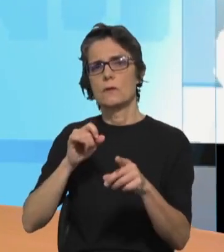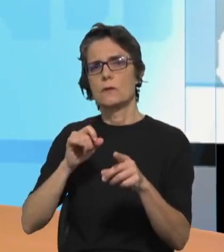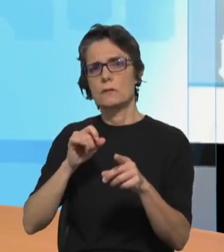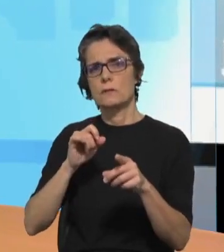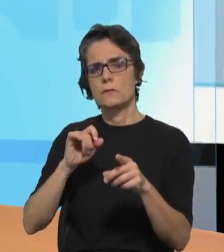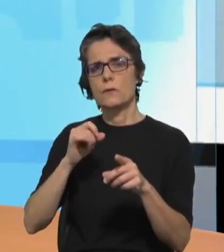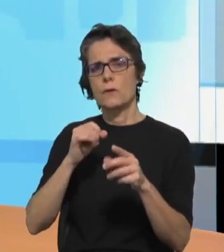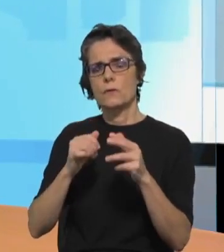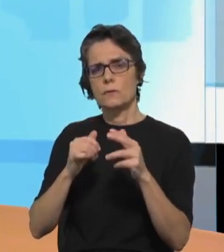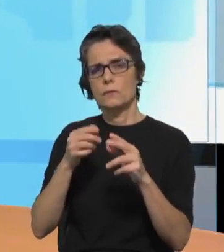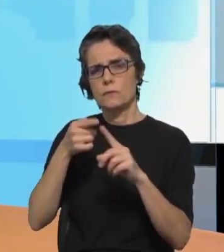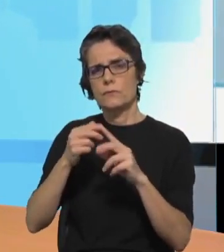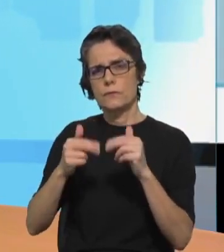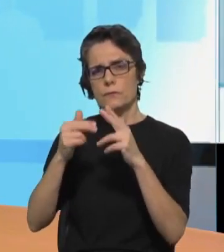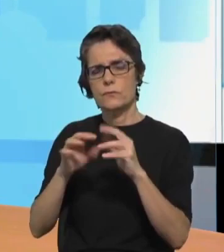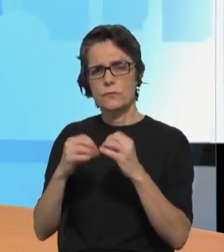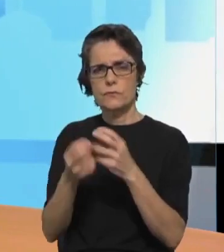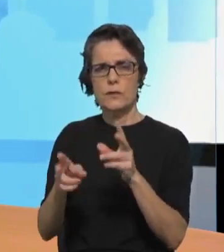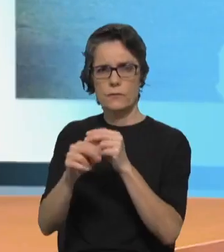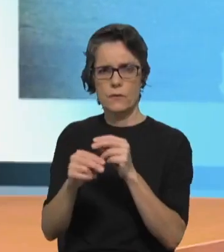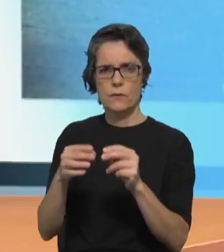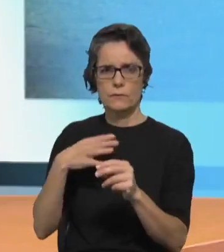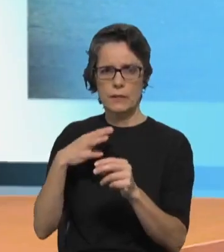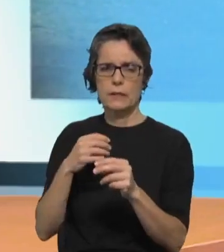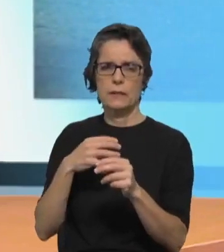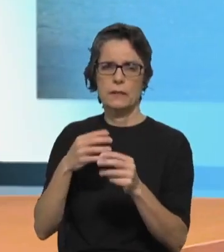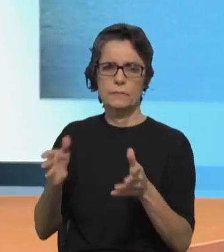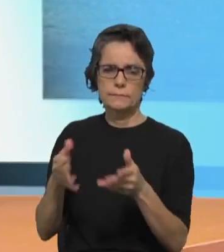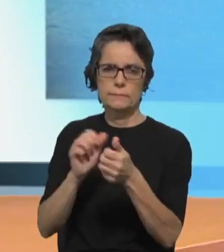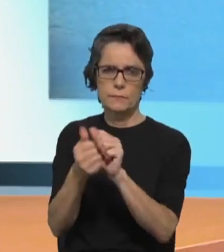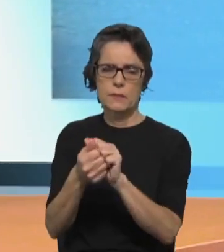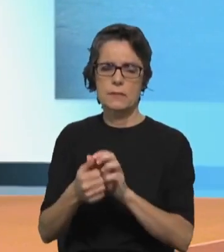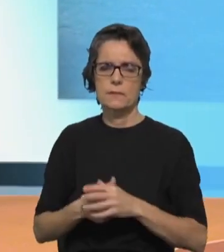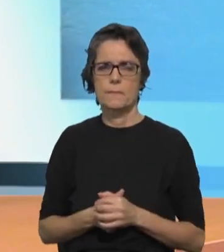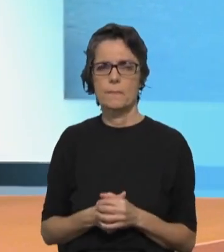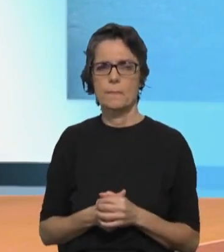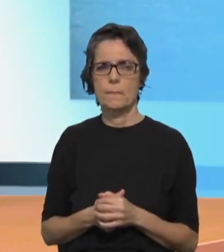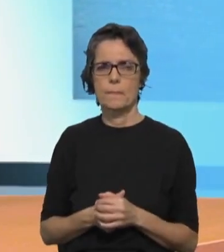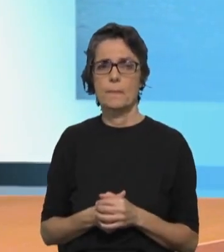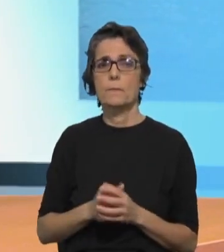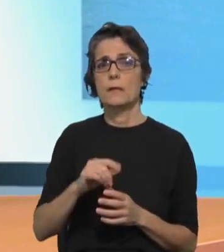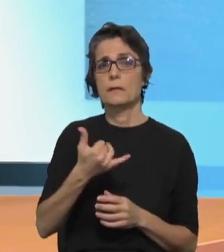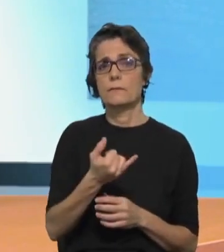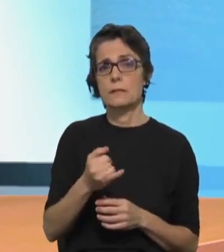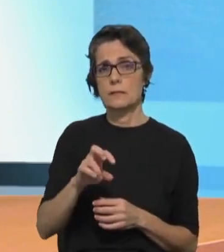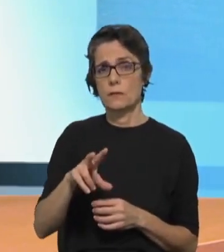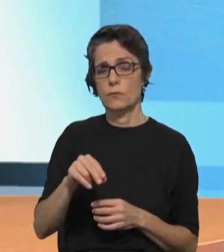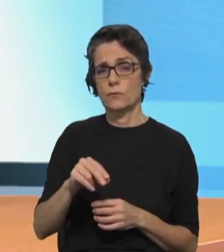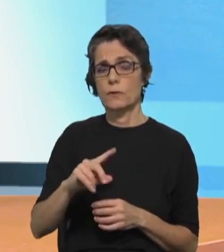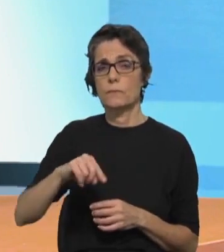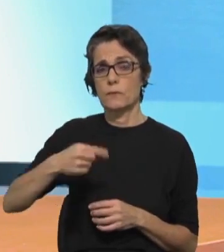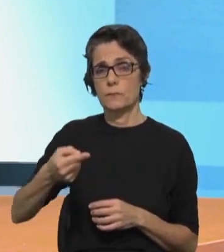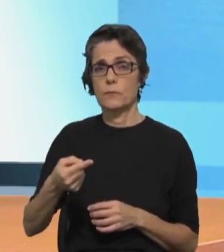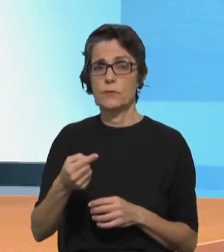nova construção social, aquilo que era uma mudança a ser operada? A seguir ao 25 de novembro, em que a Rádio Renascença é depois